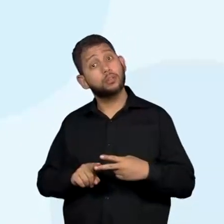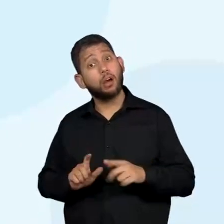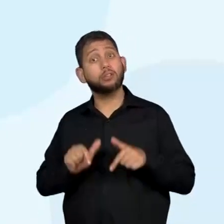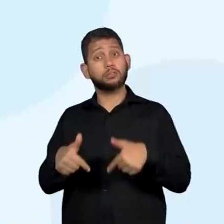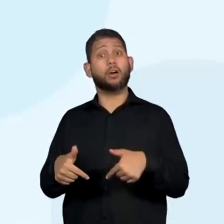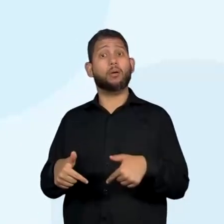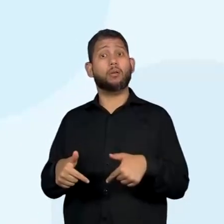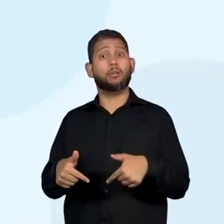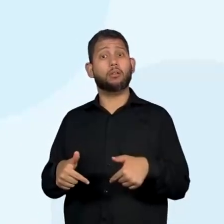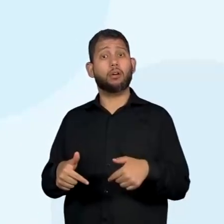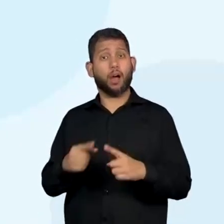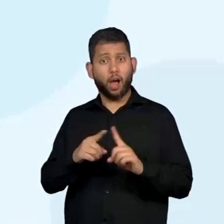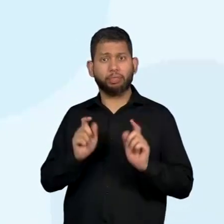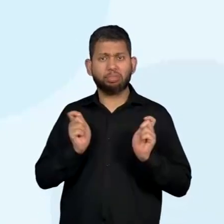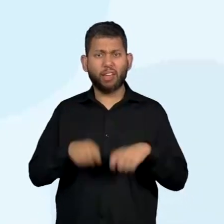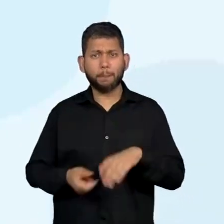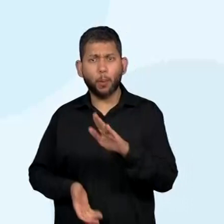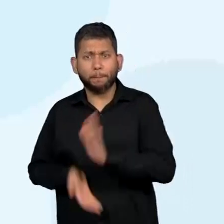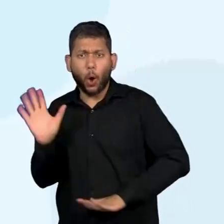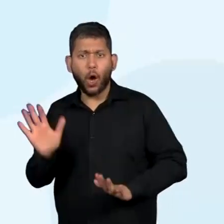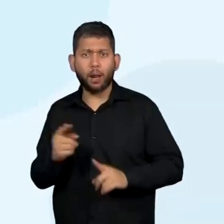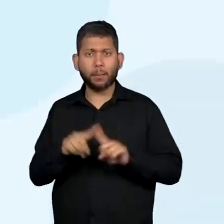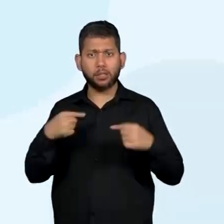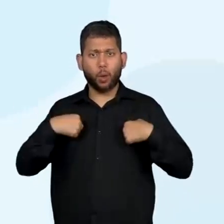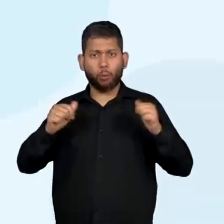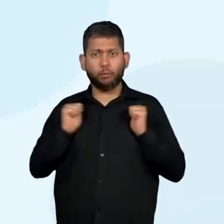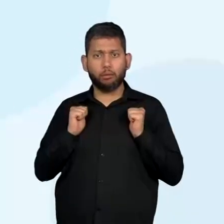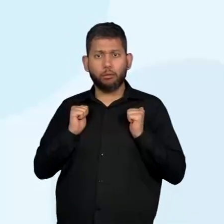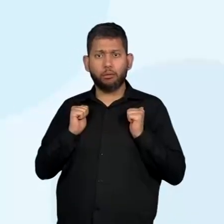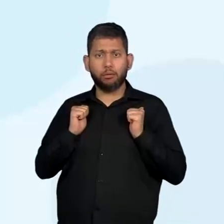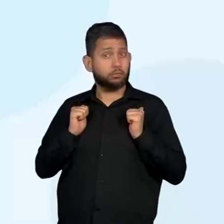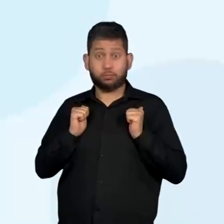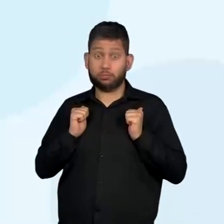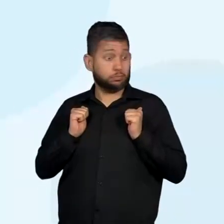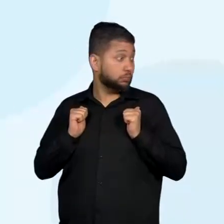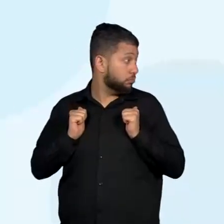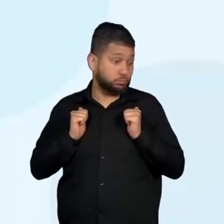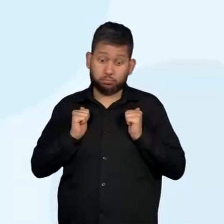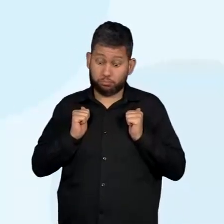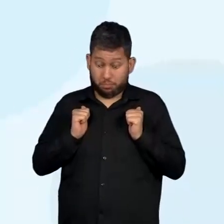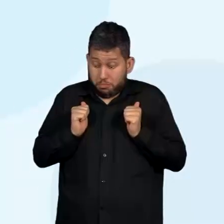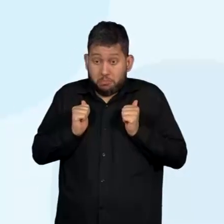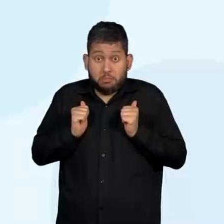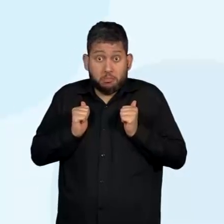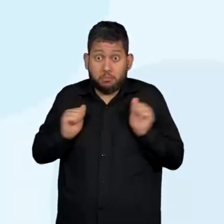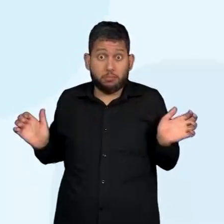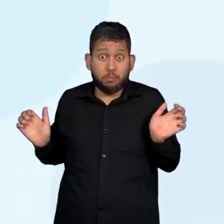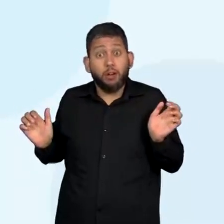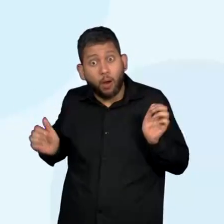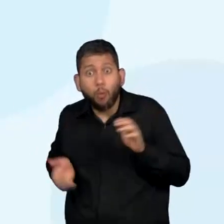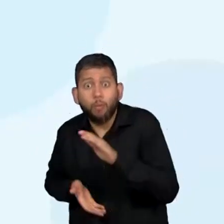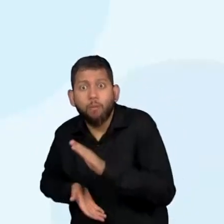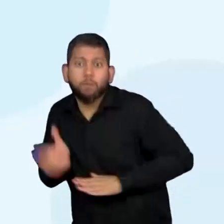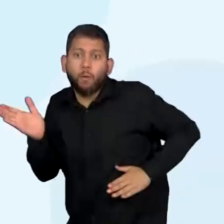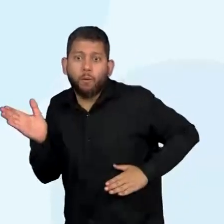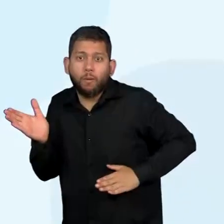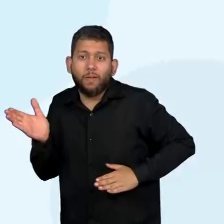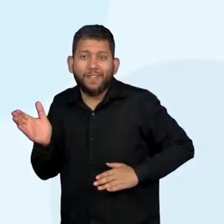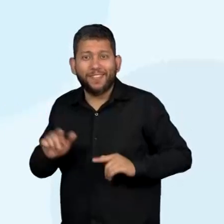do fugisse. É como eu conjugo esse verbo, eu flexiono esse verbo. Então, eu já vi que